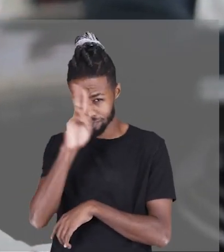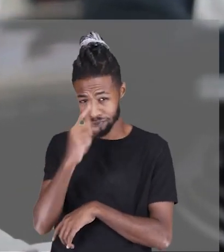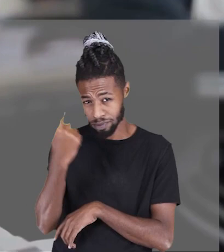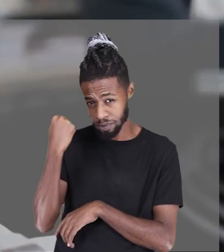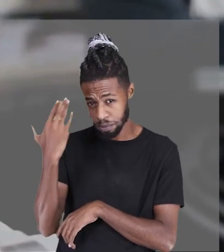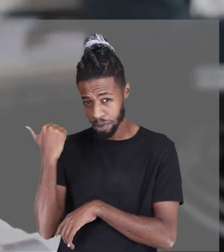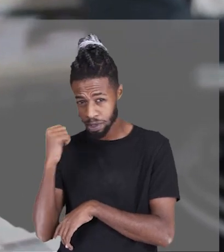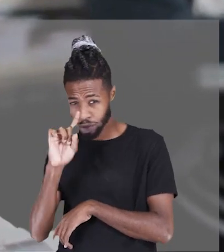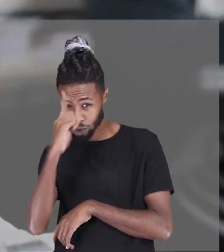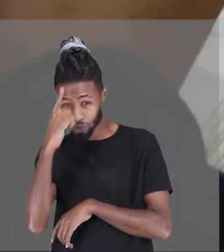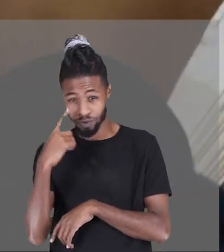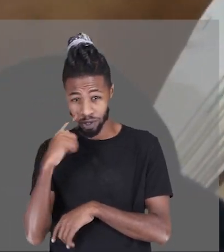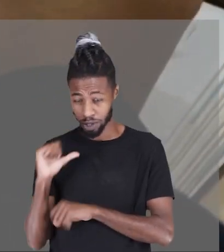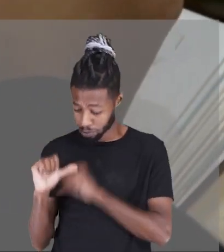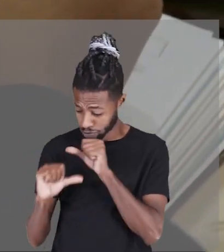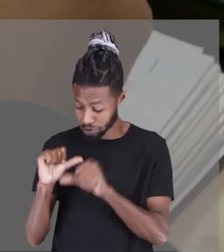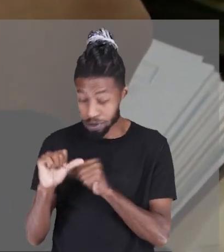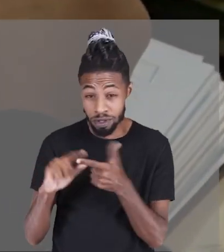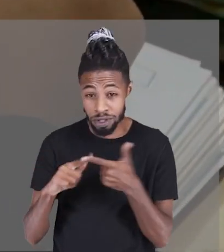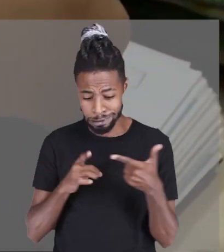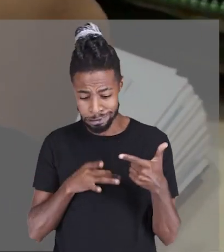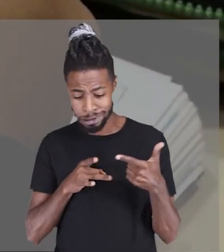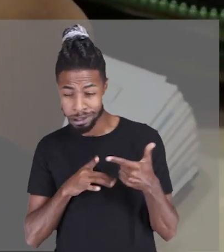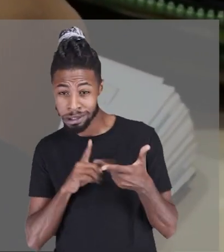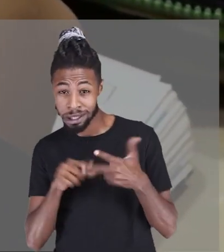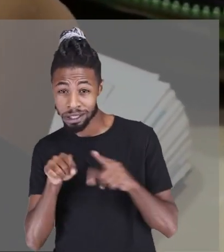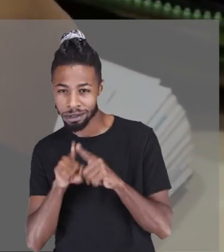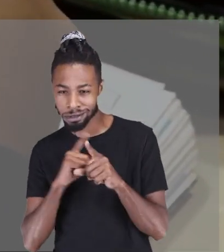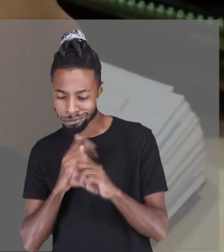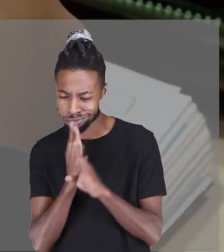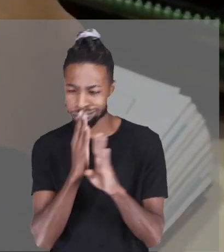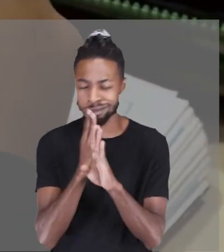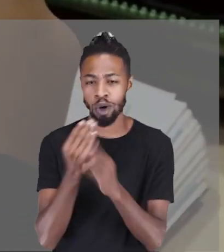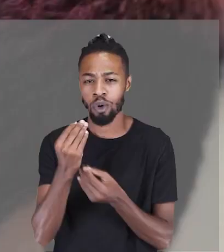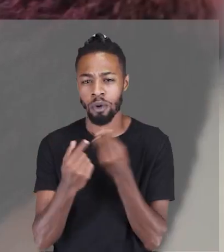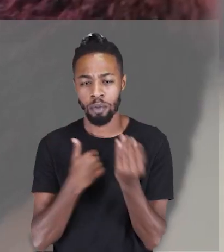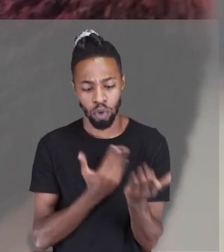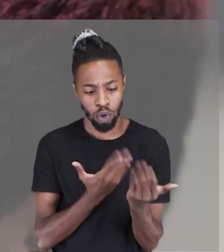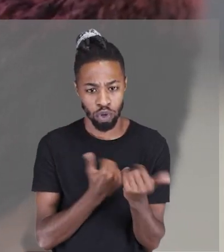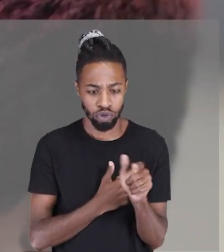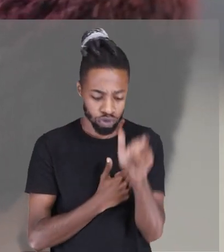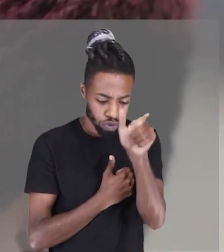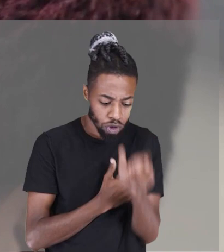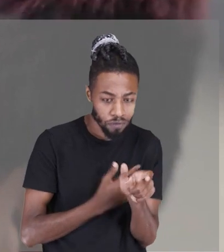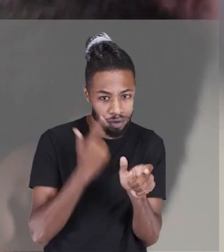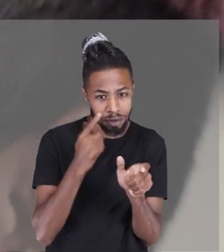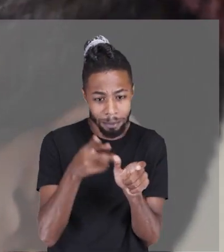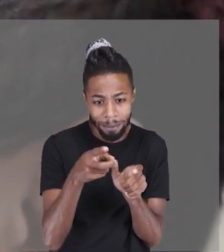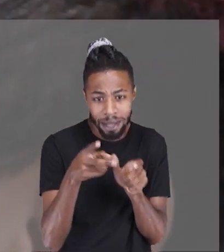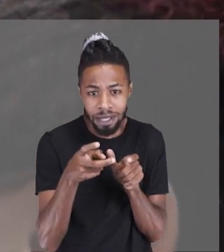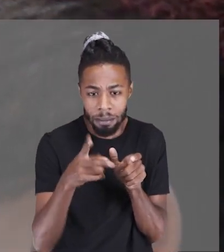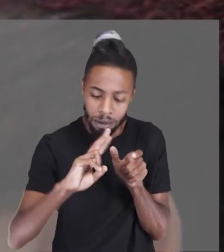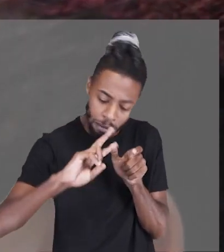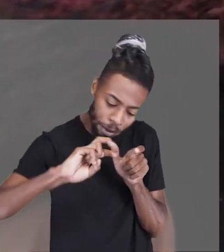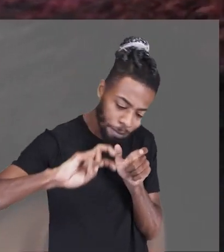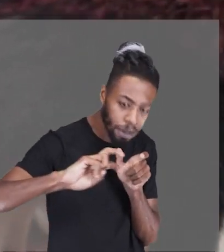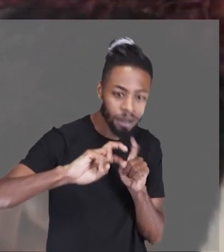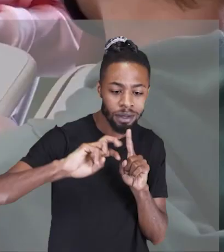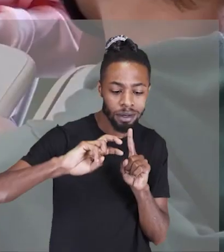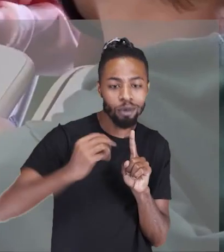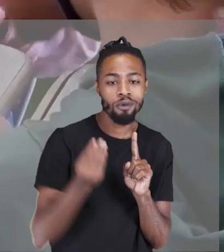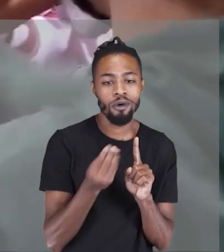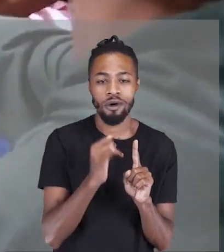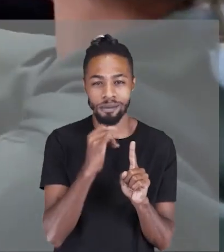das dúvidas, das mudanças, das inseguranças e das descobertas? Como os jovens se percebem e são